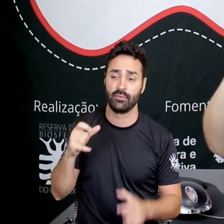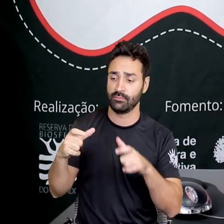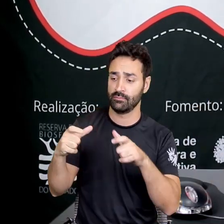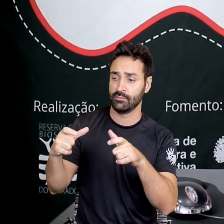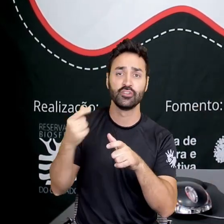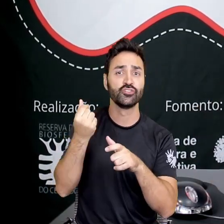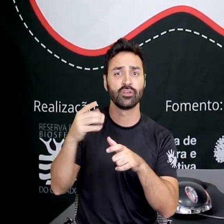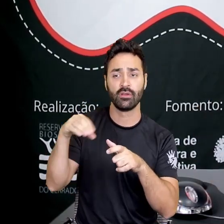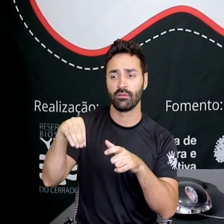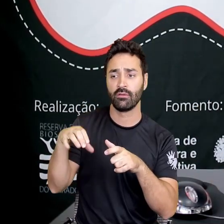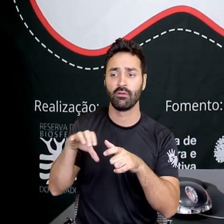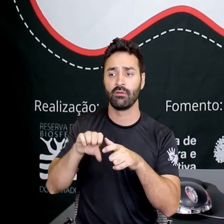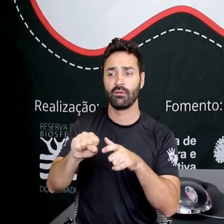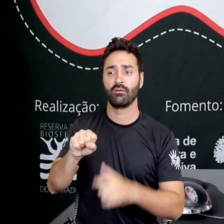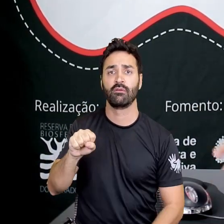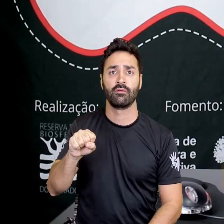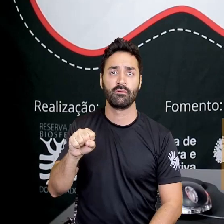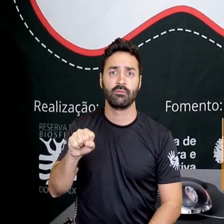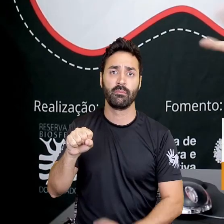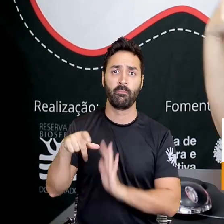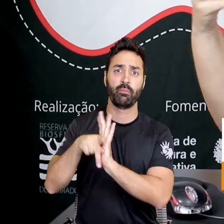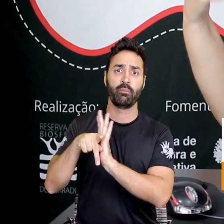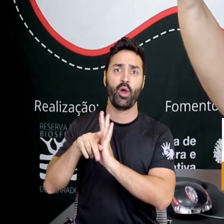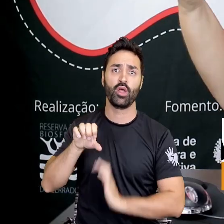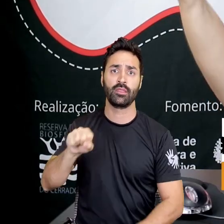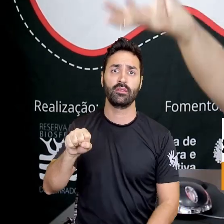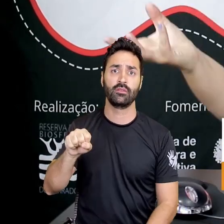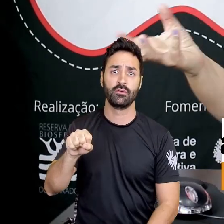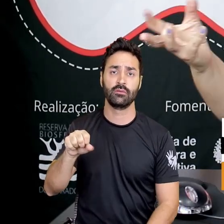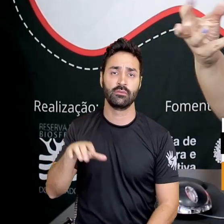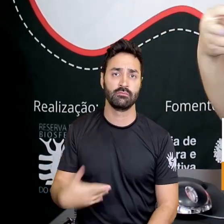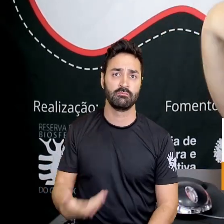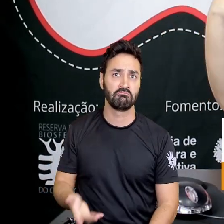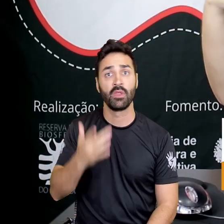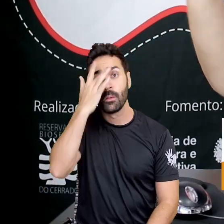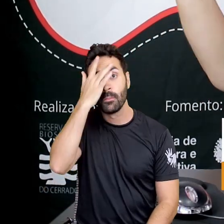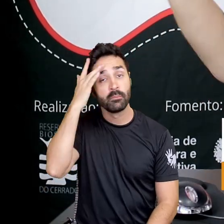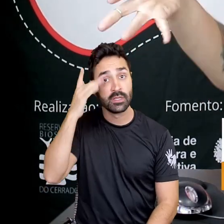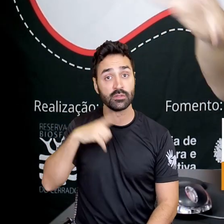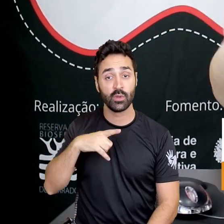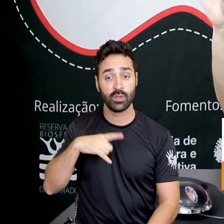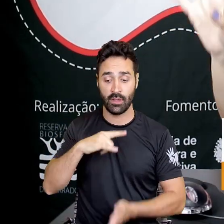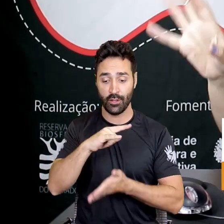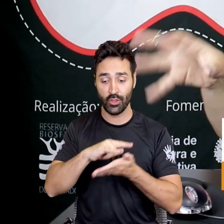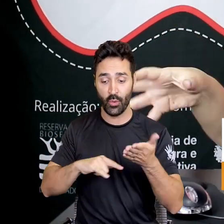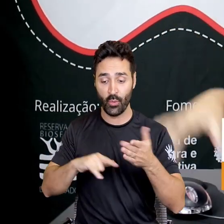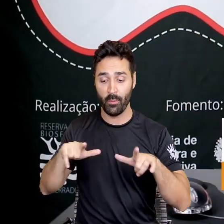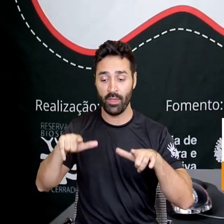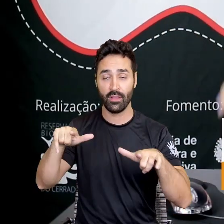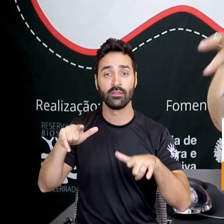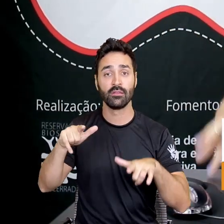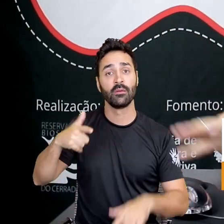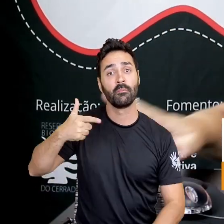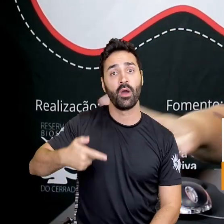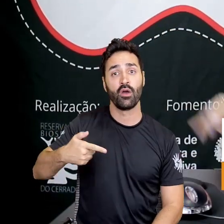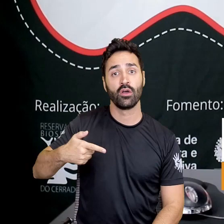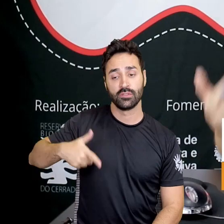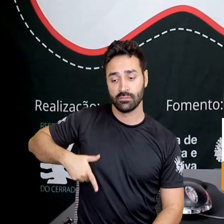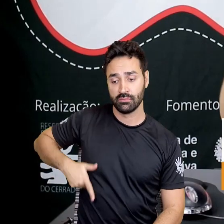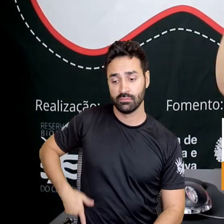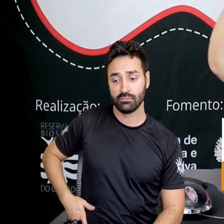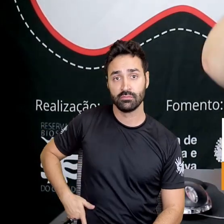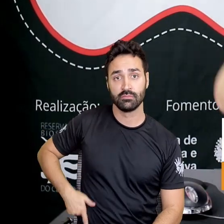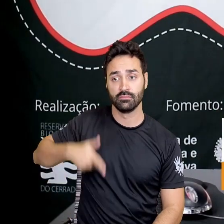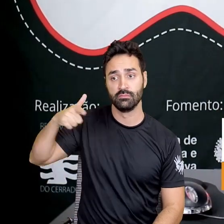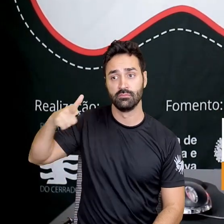posso deixar de portar essa carteira a qualquer momento. Uma pessoa que tem porte de arma, ela tem uma arma naquele momento, ela tira, deixa em casa, ela não